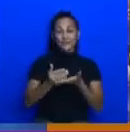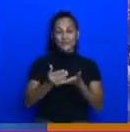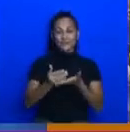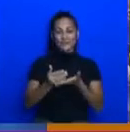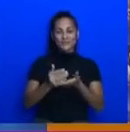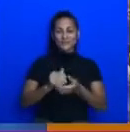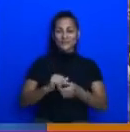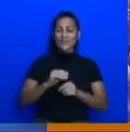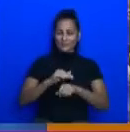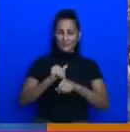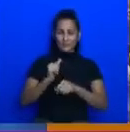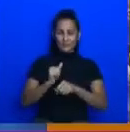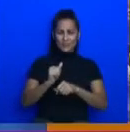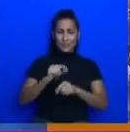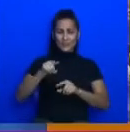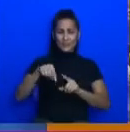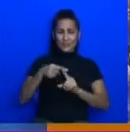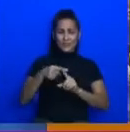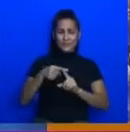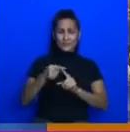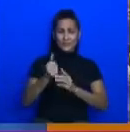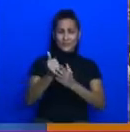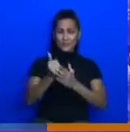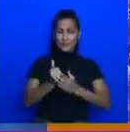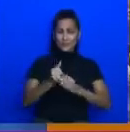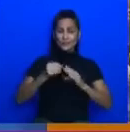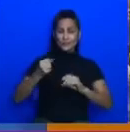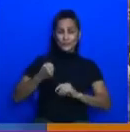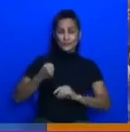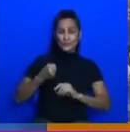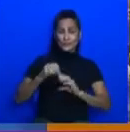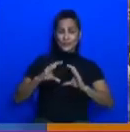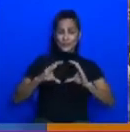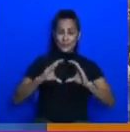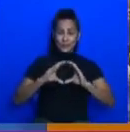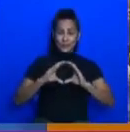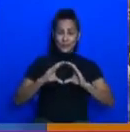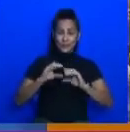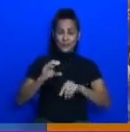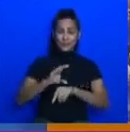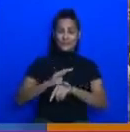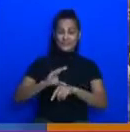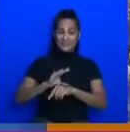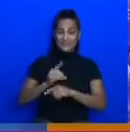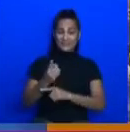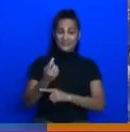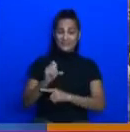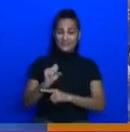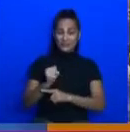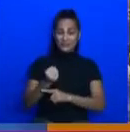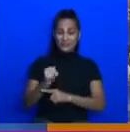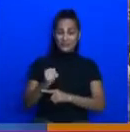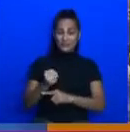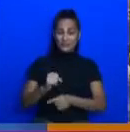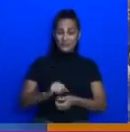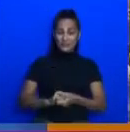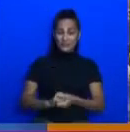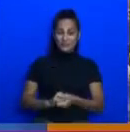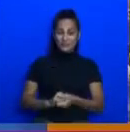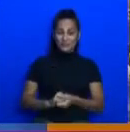começando. Vamos chamar, mais um número chegando, bola cinza, 18, cinza número